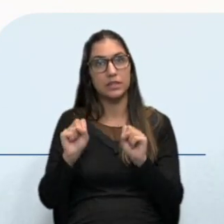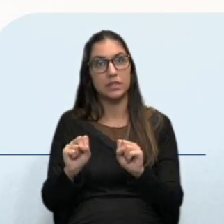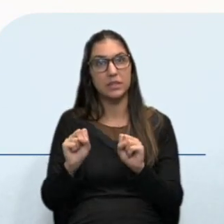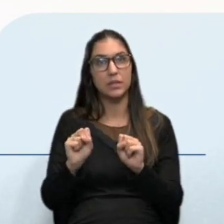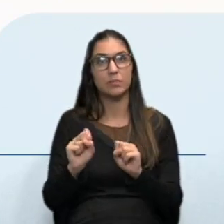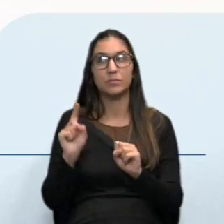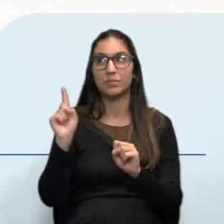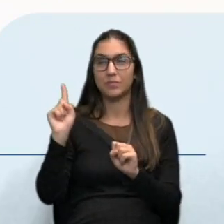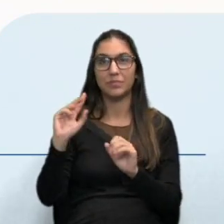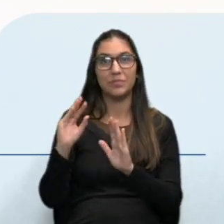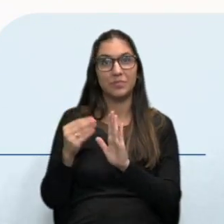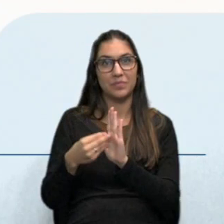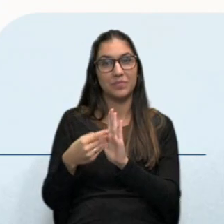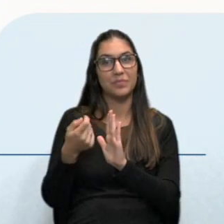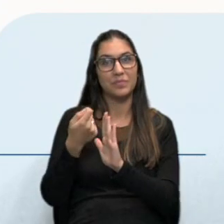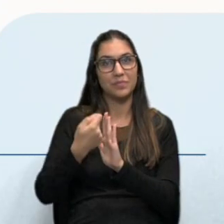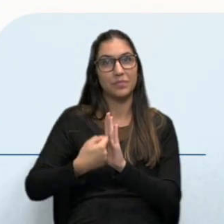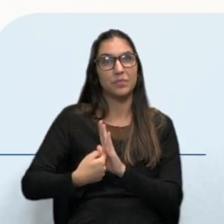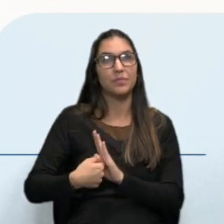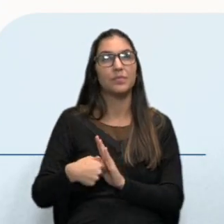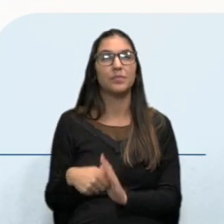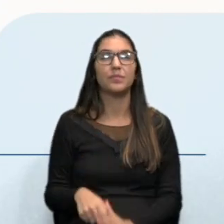Vou até escrever.